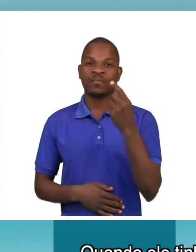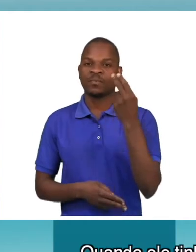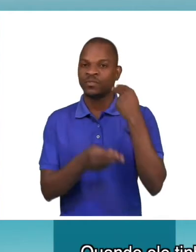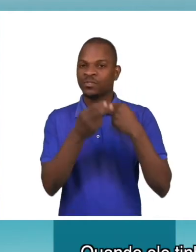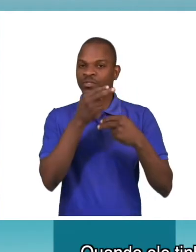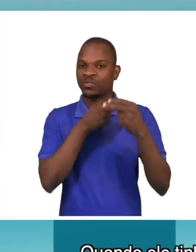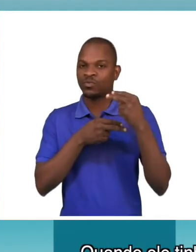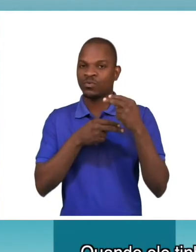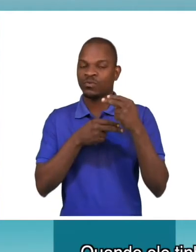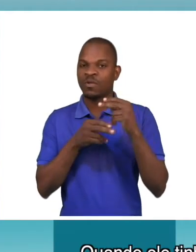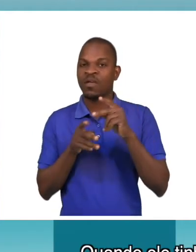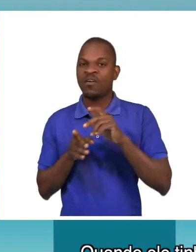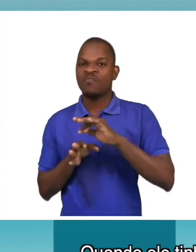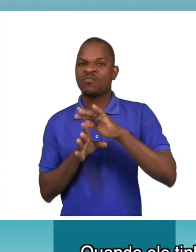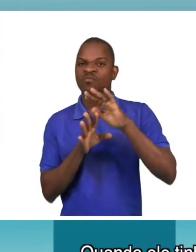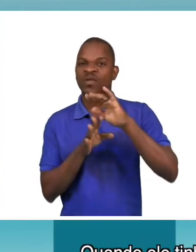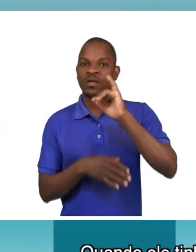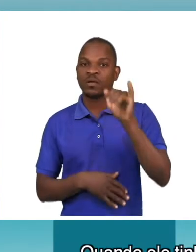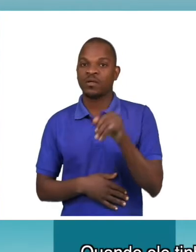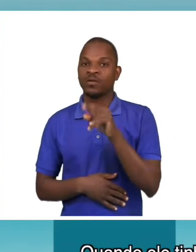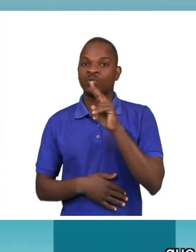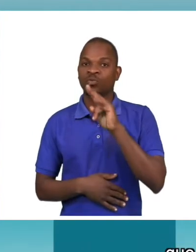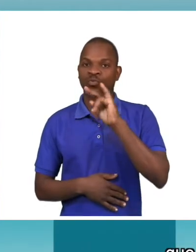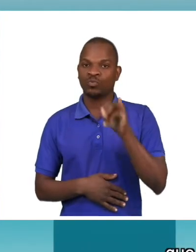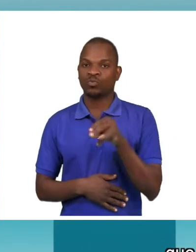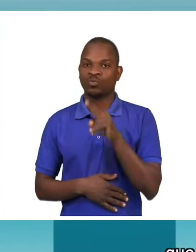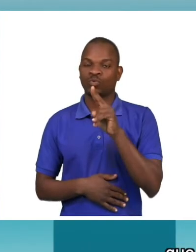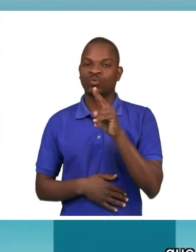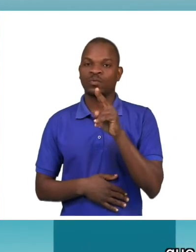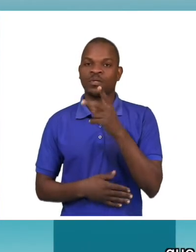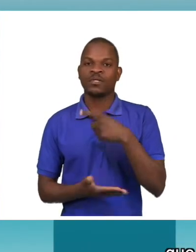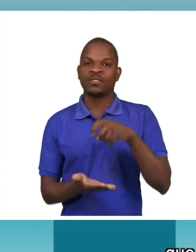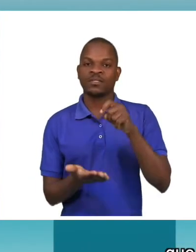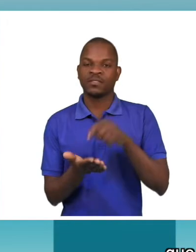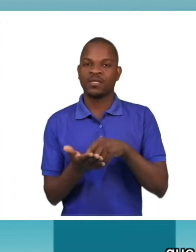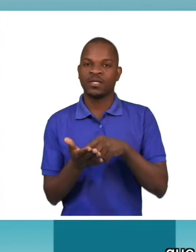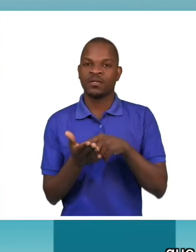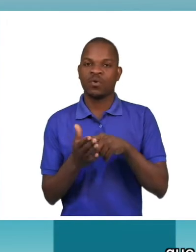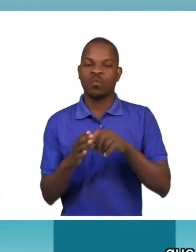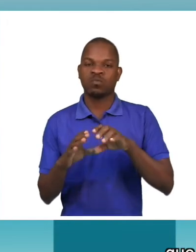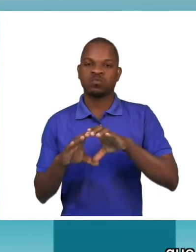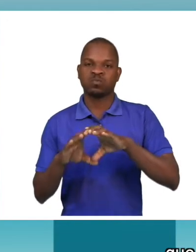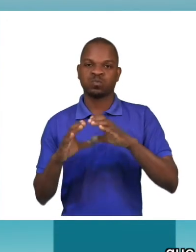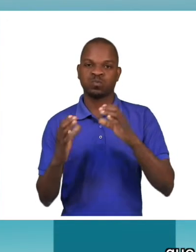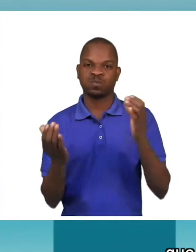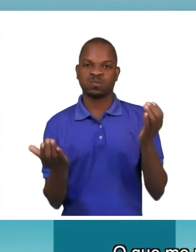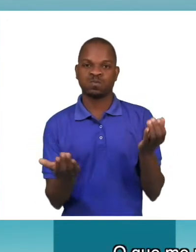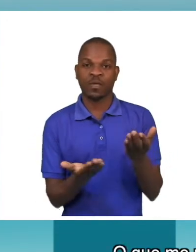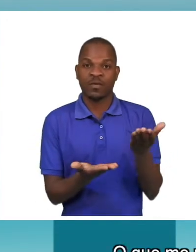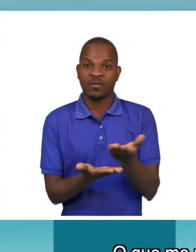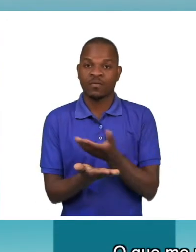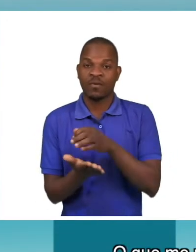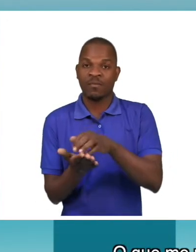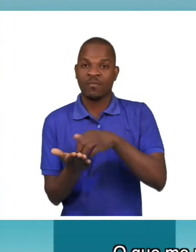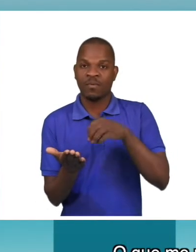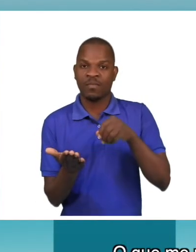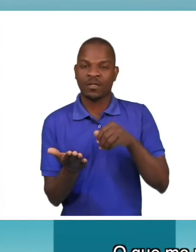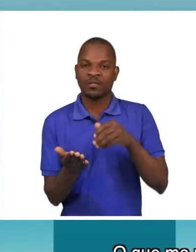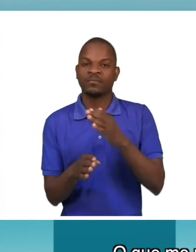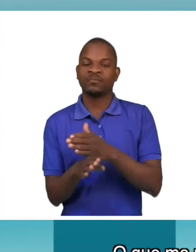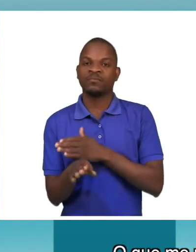A Formiga Juju na Cidade das Papaias que é este livro isso foi em 2011 que a história nasceu aquilo que me